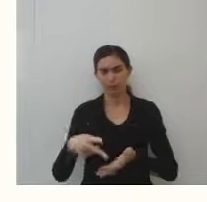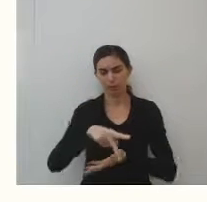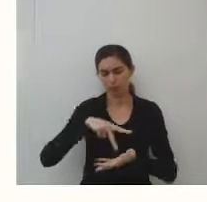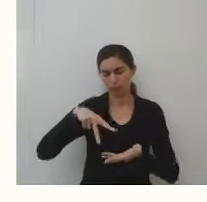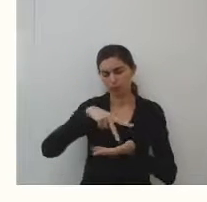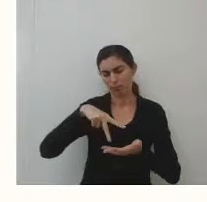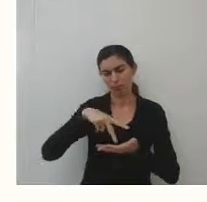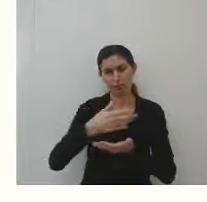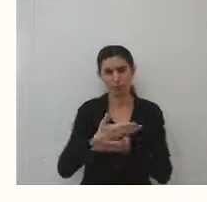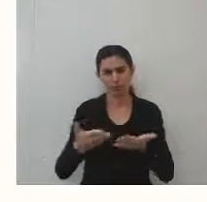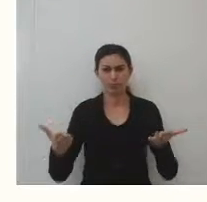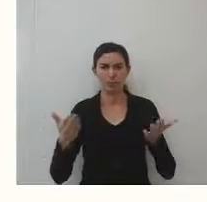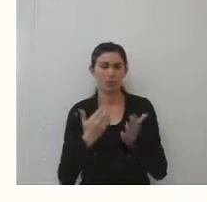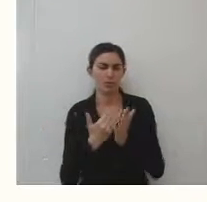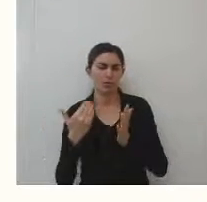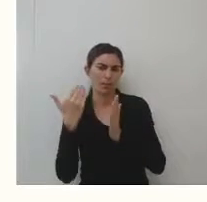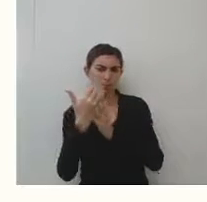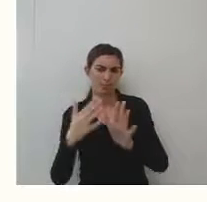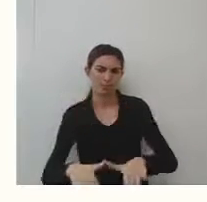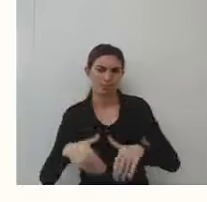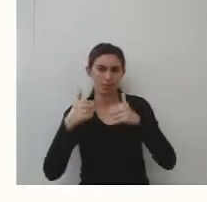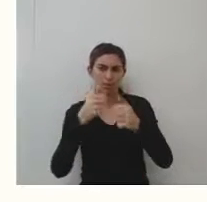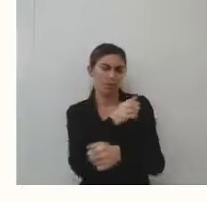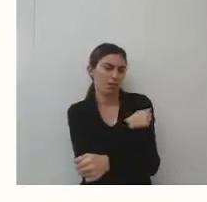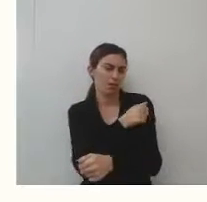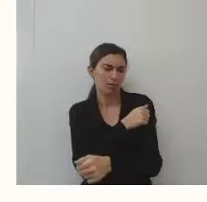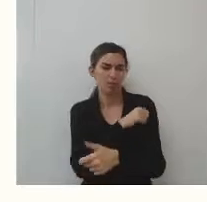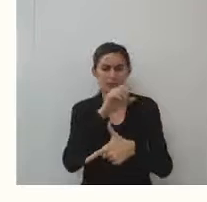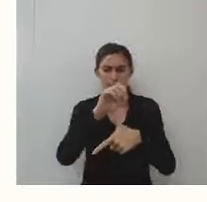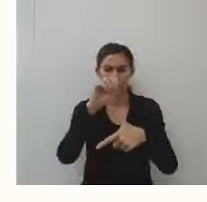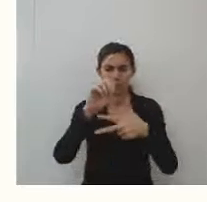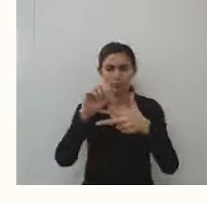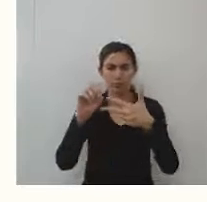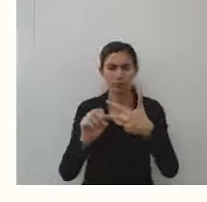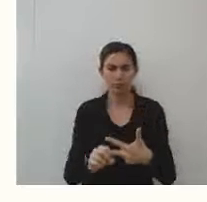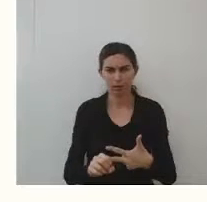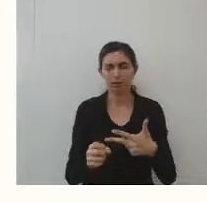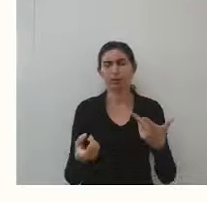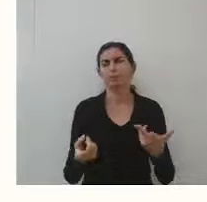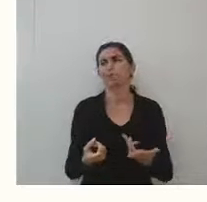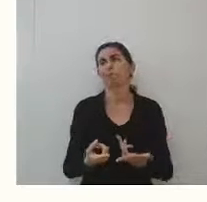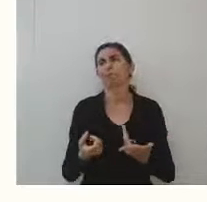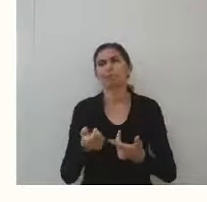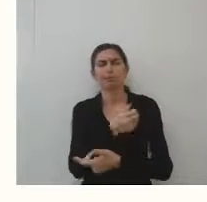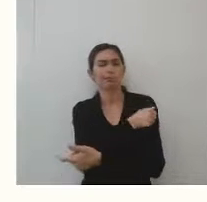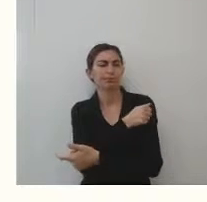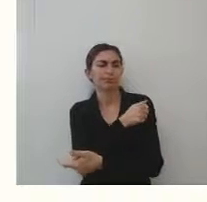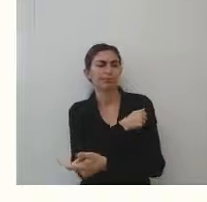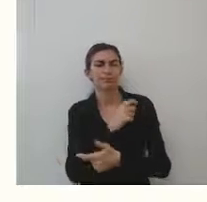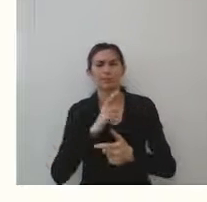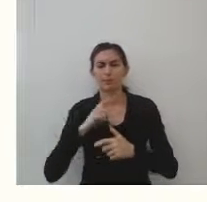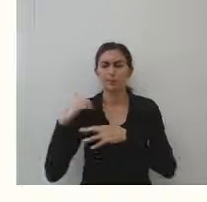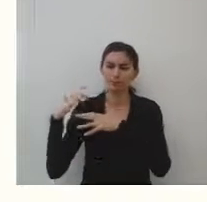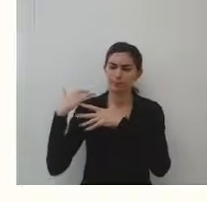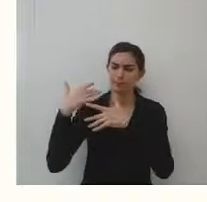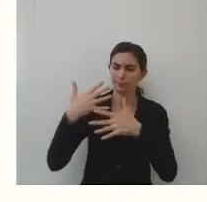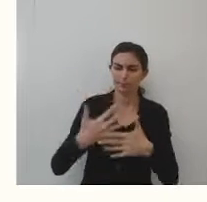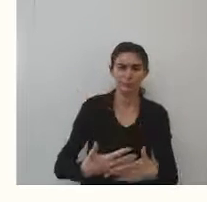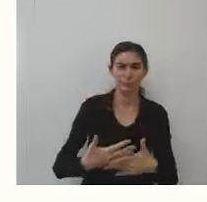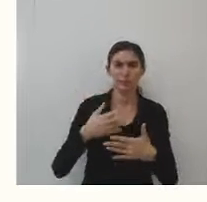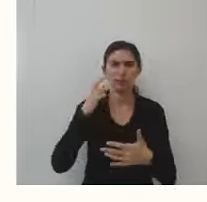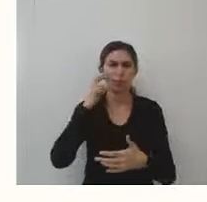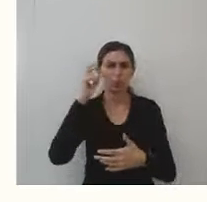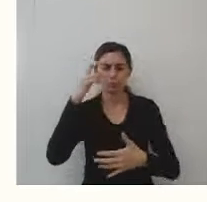para vocês mais apurada. Vocês são os alunos do Enem, vocês são os alunos que já têm uma bagagem da